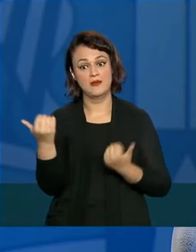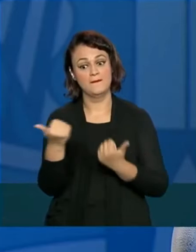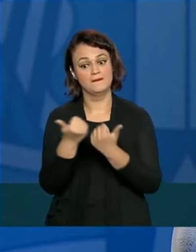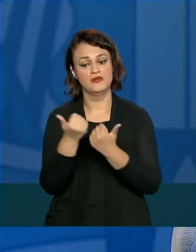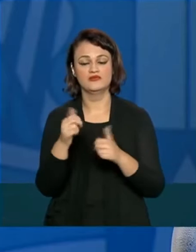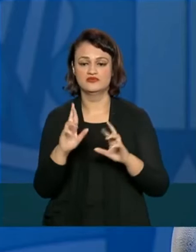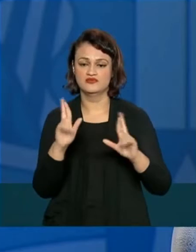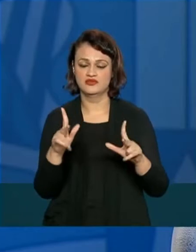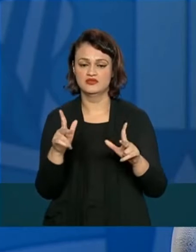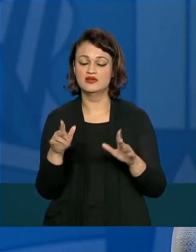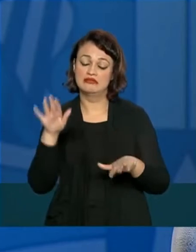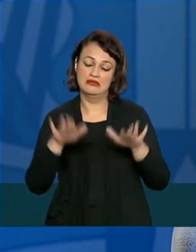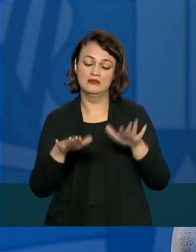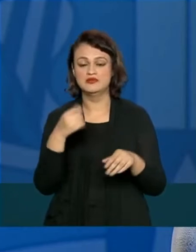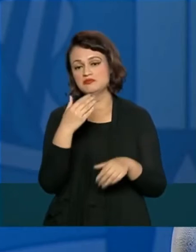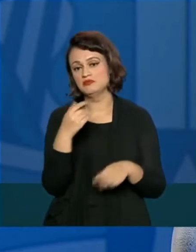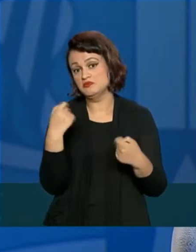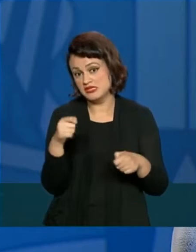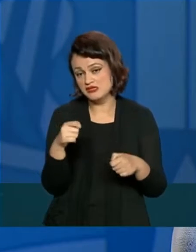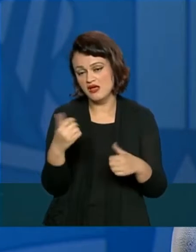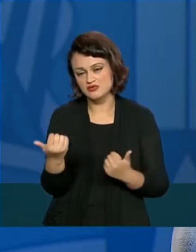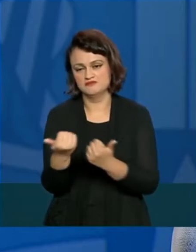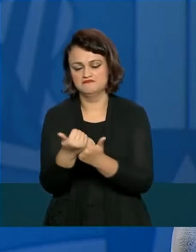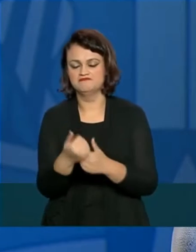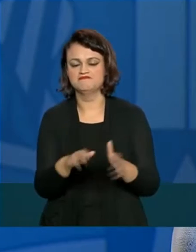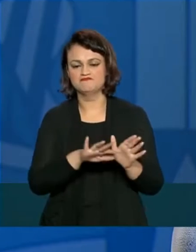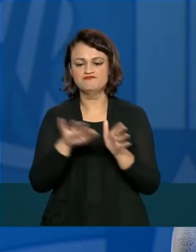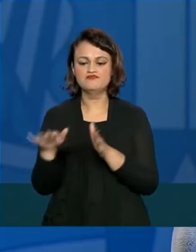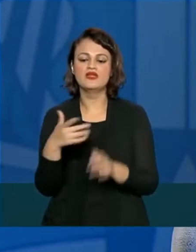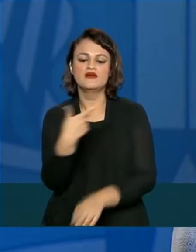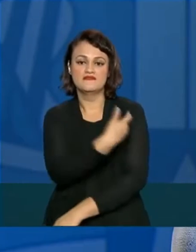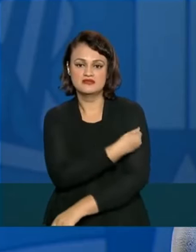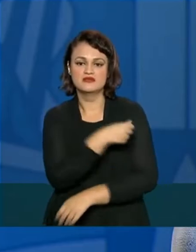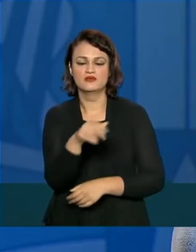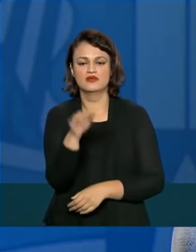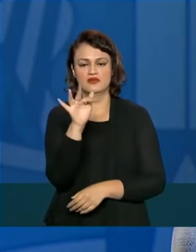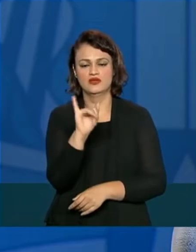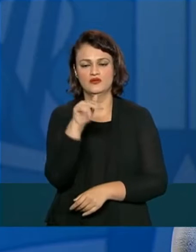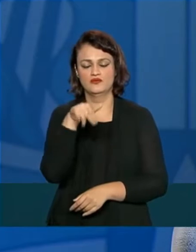ser adequado à demanda. Vacina contra a influenza. Foram distribuídas